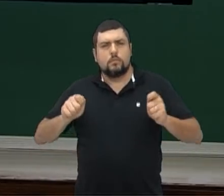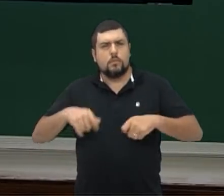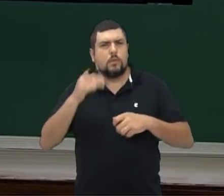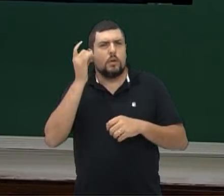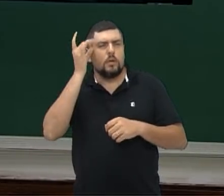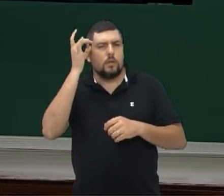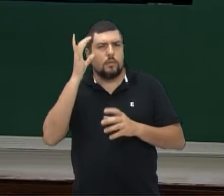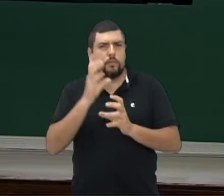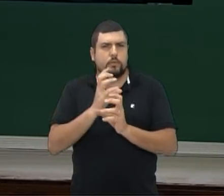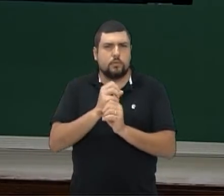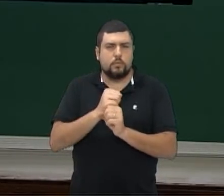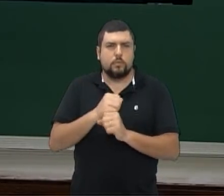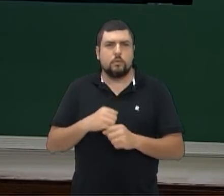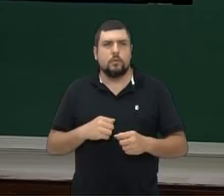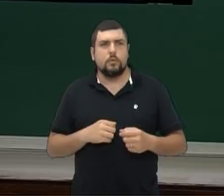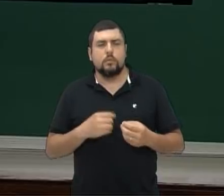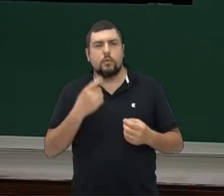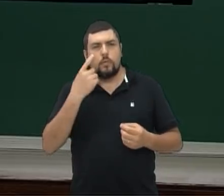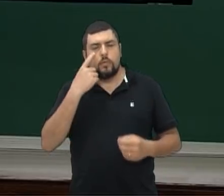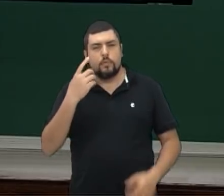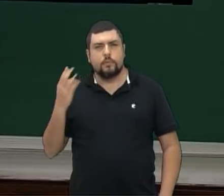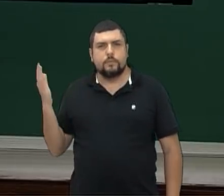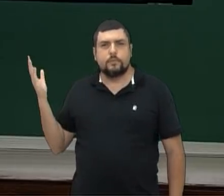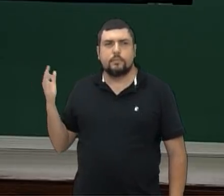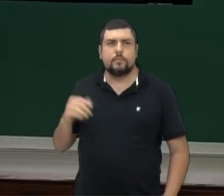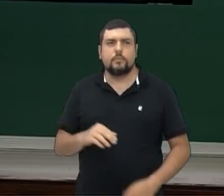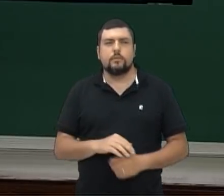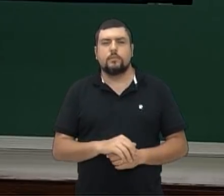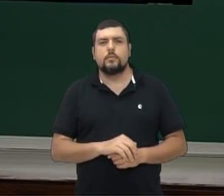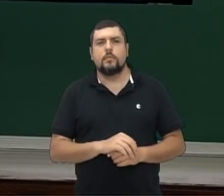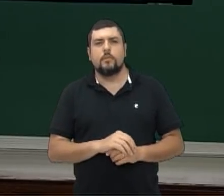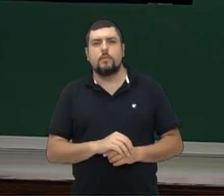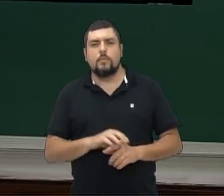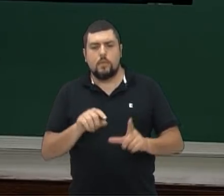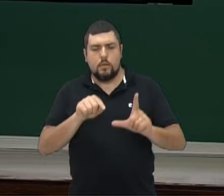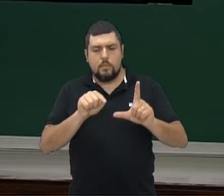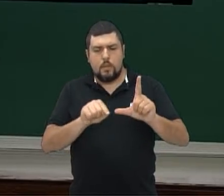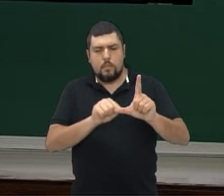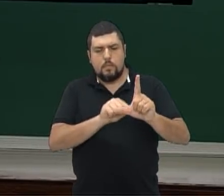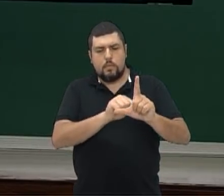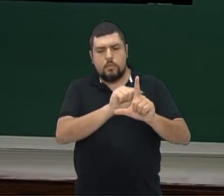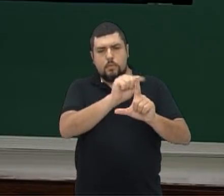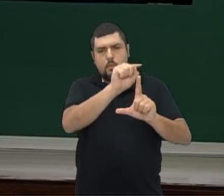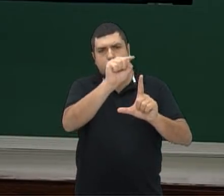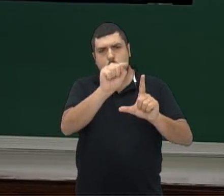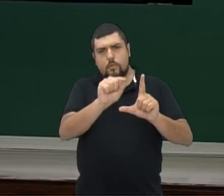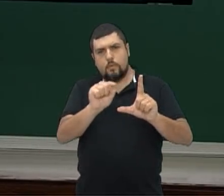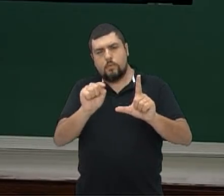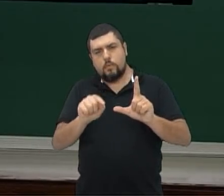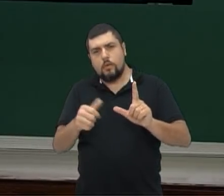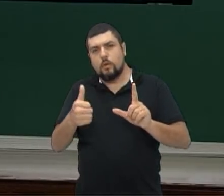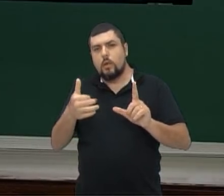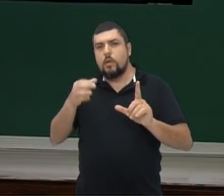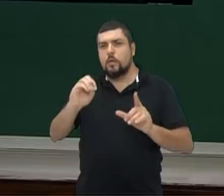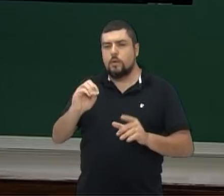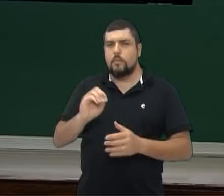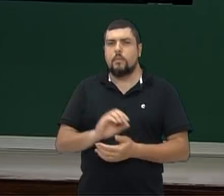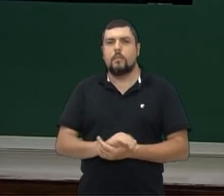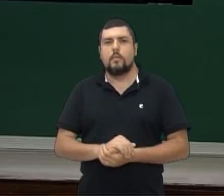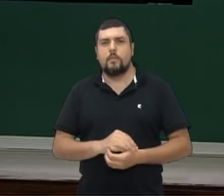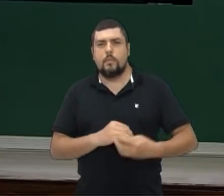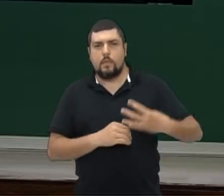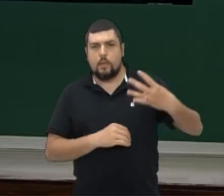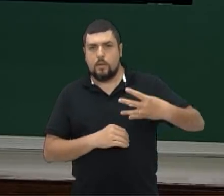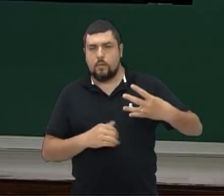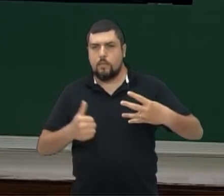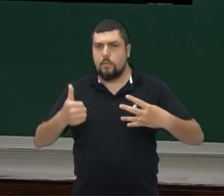ó. 1, 2, 3, 4, 5, 6, 7, 8, 9, 10. O perímetro da figura